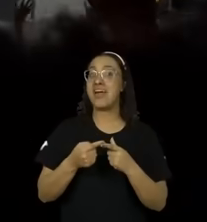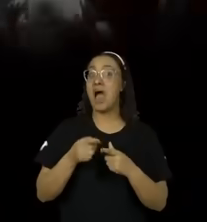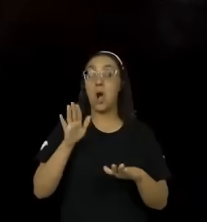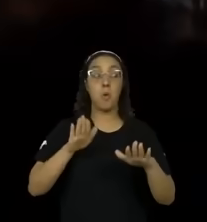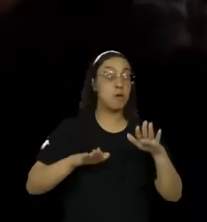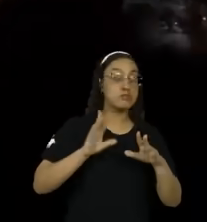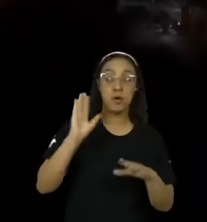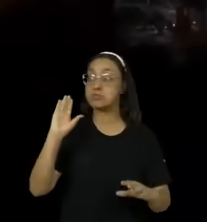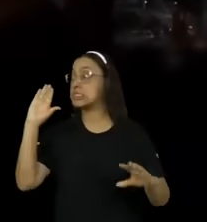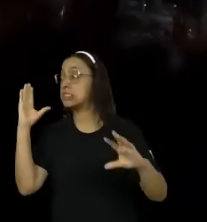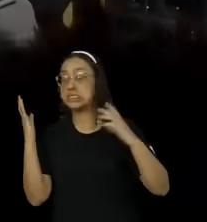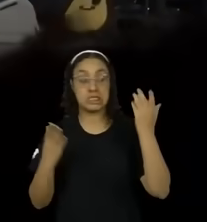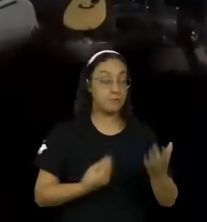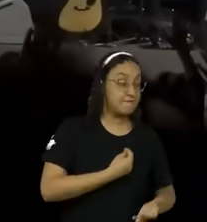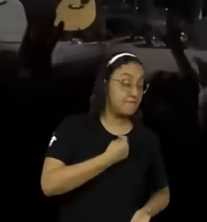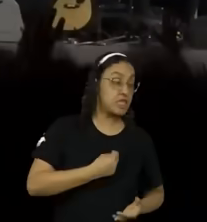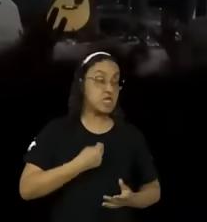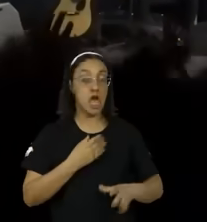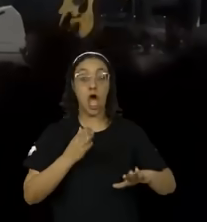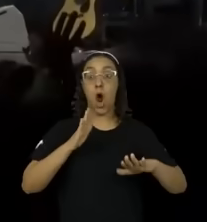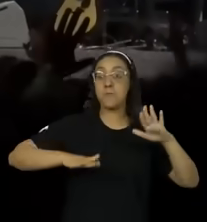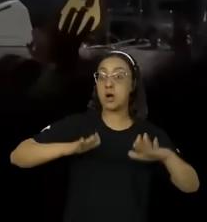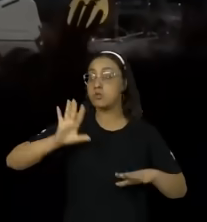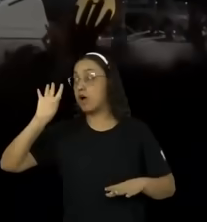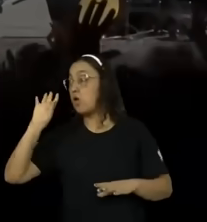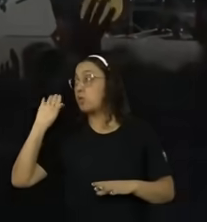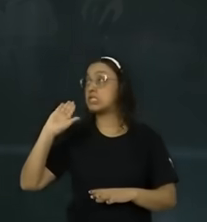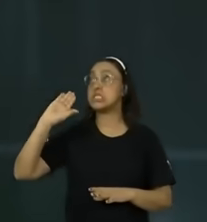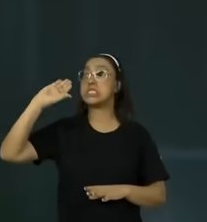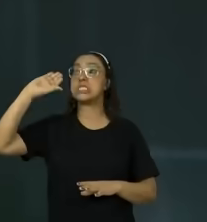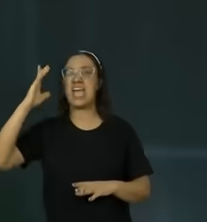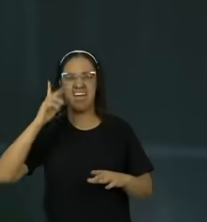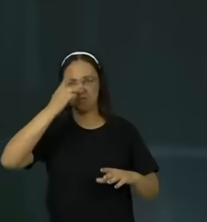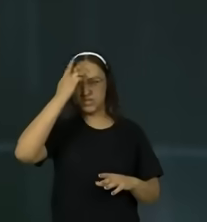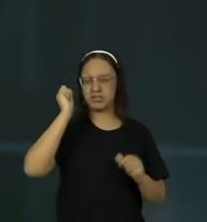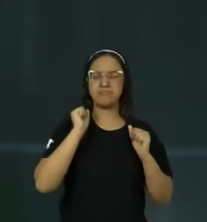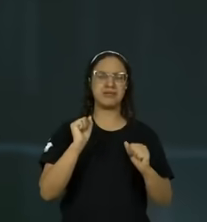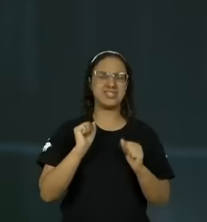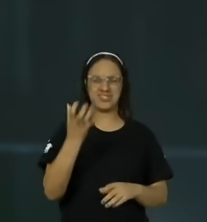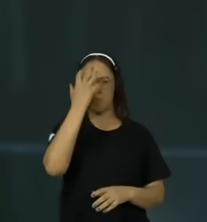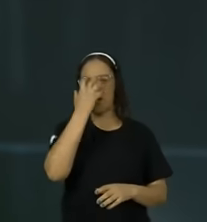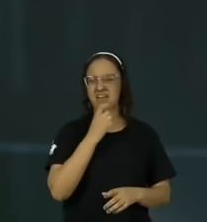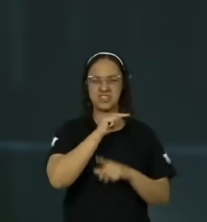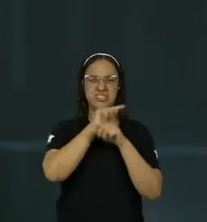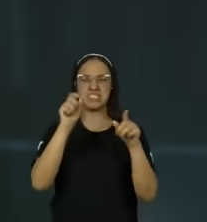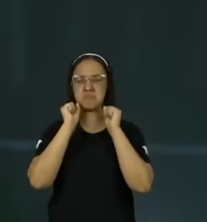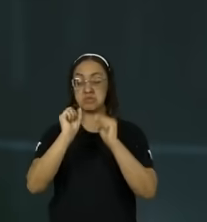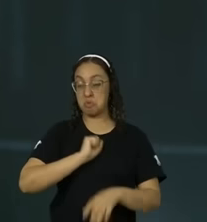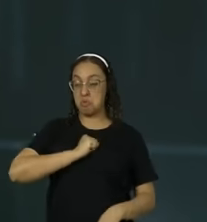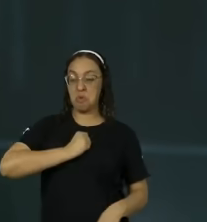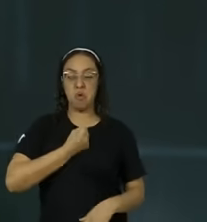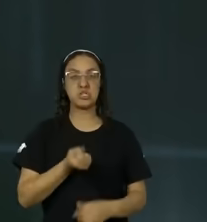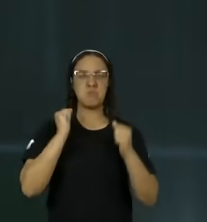minha cabeça, na minha vida. Algo está prestes a mudar. O que Deus tem para você é seu. Pode ter ódio, pode ter traição. O que Deus tem para você é seu. Pode